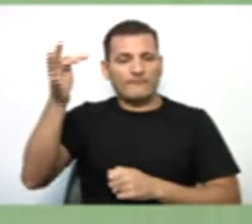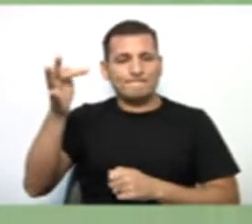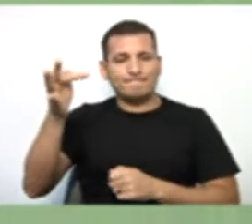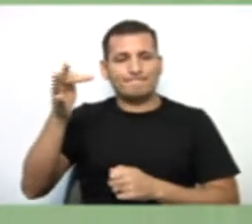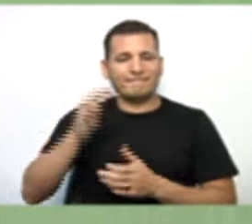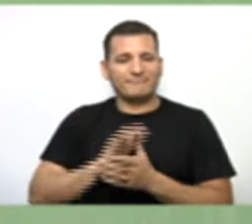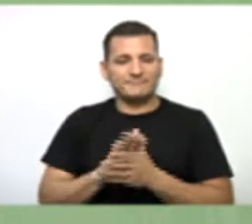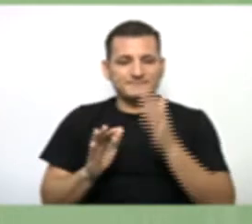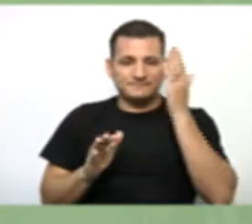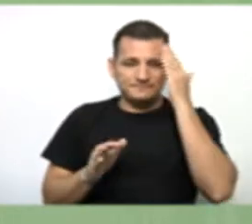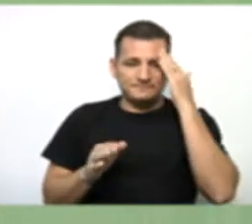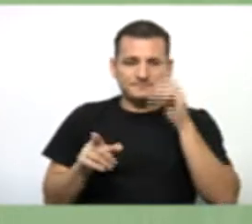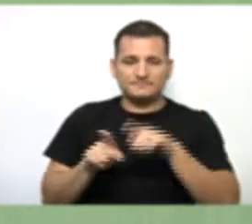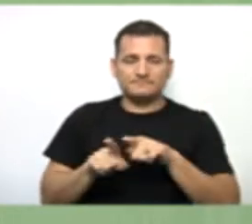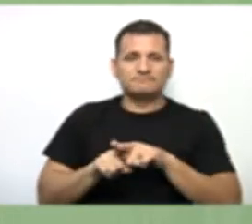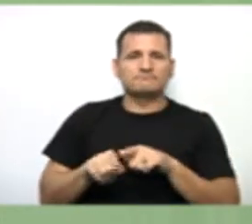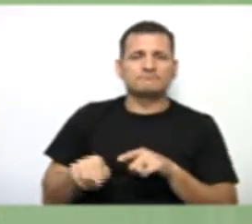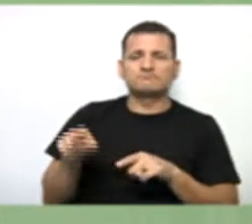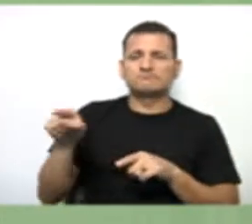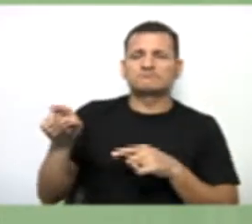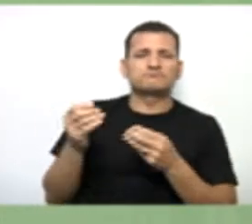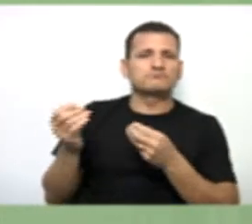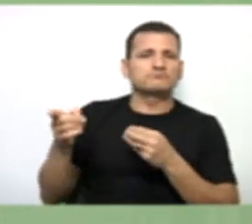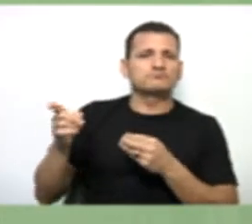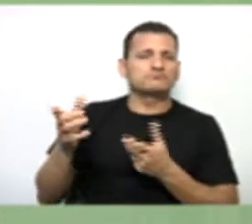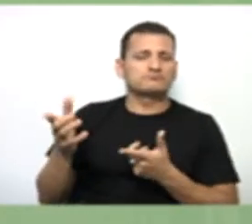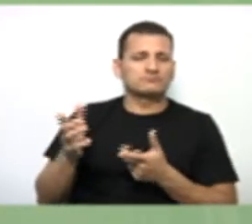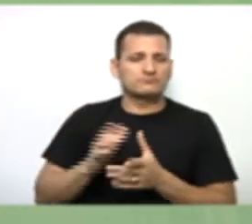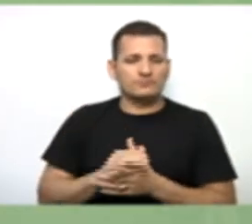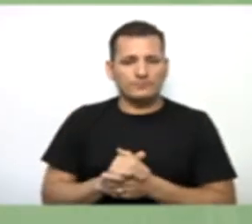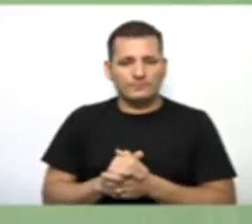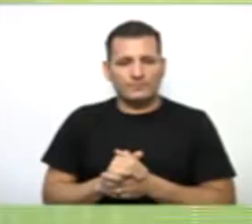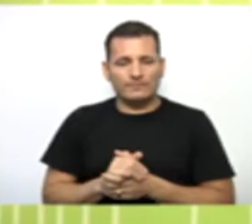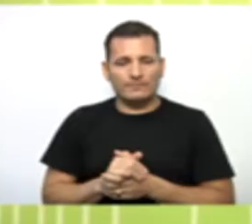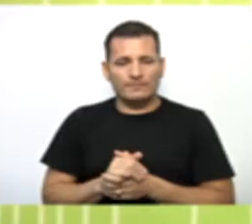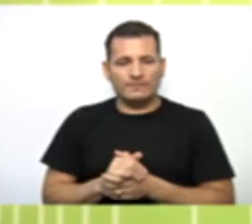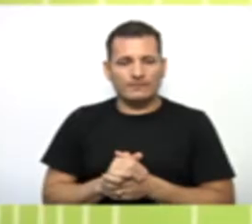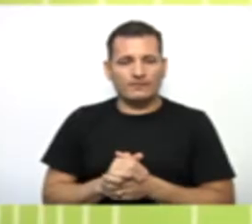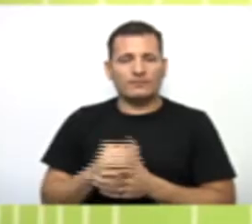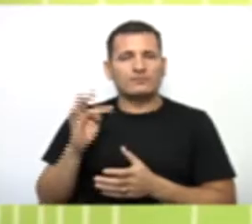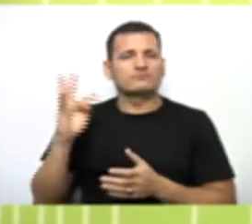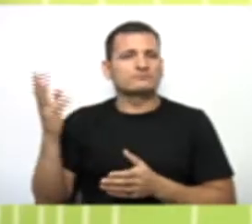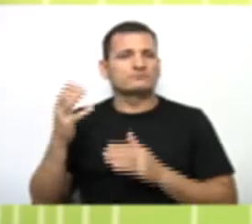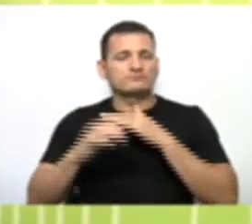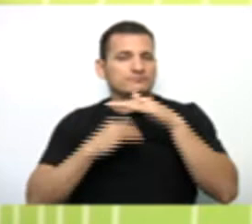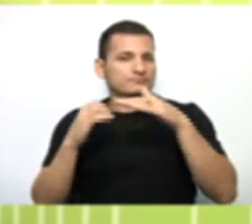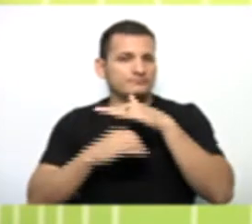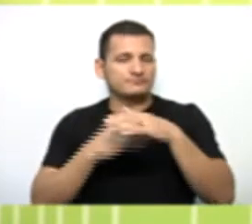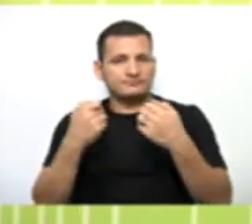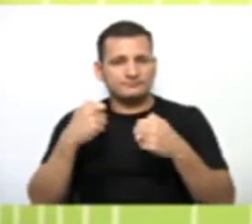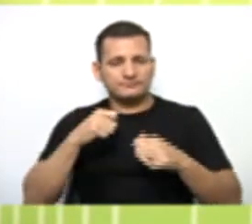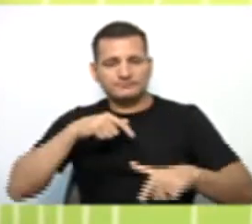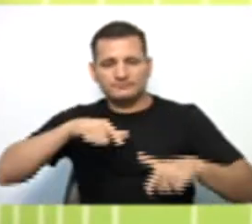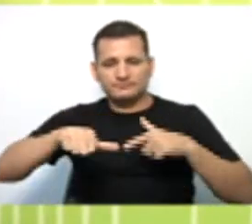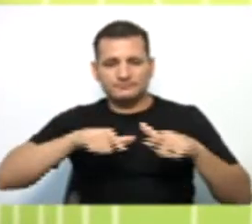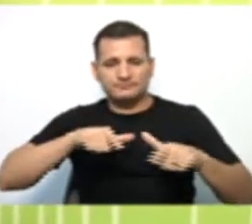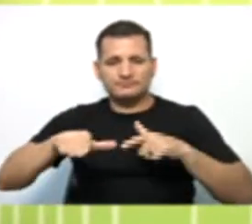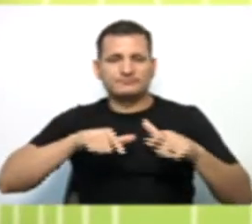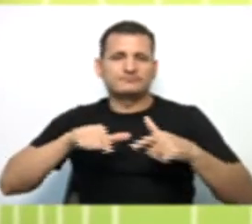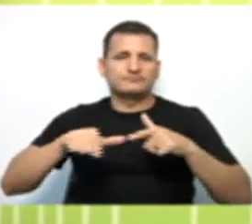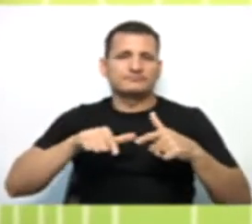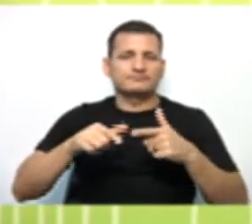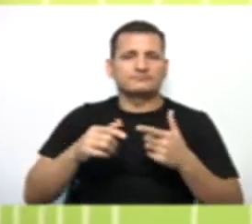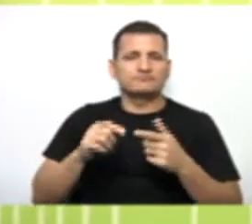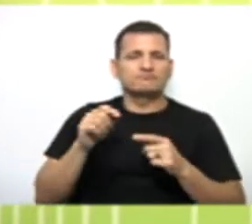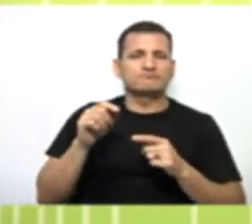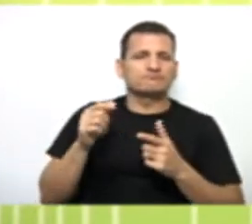bom? Saber também qual a reação da outra parte. Olha só que coisa interessante. Todas as empresas precisam trabalhar o que os